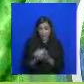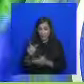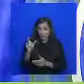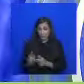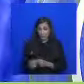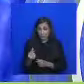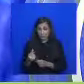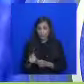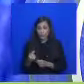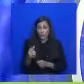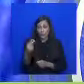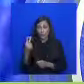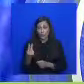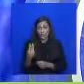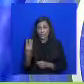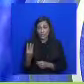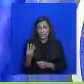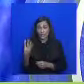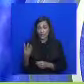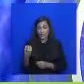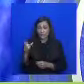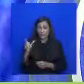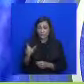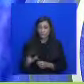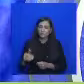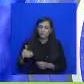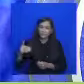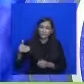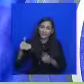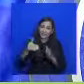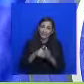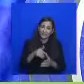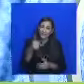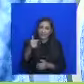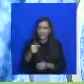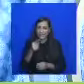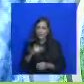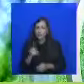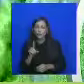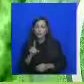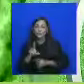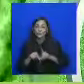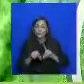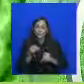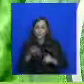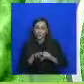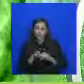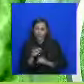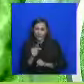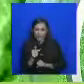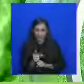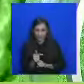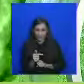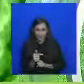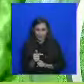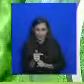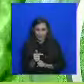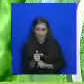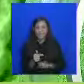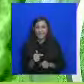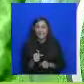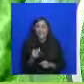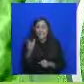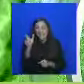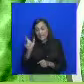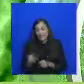coluna 1, 2, 3 e assim sucessivamente até 7, que é o último número do sorteio do Super 7. E